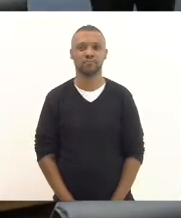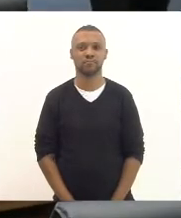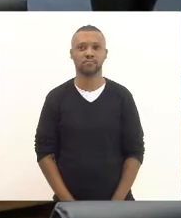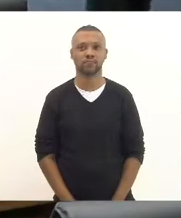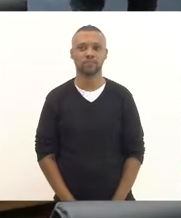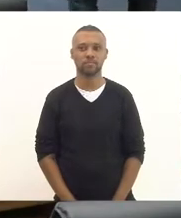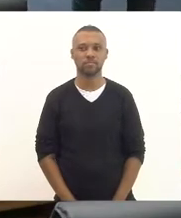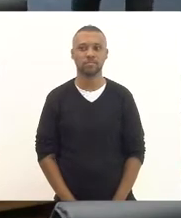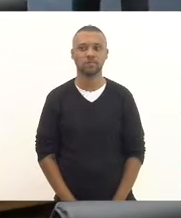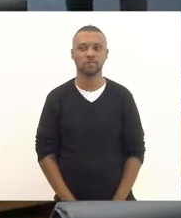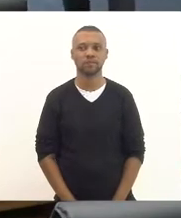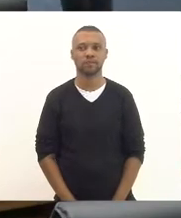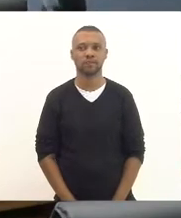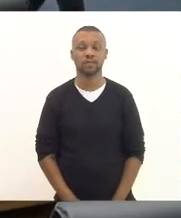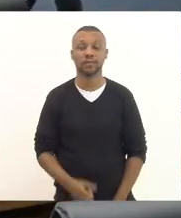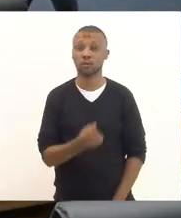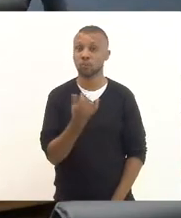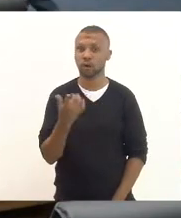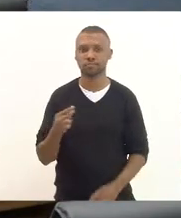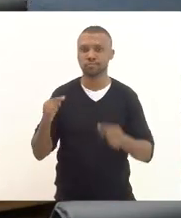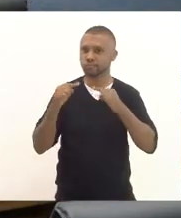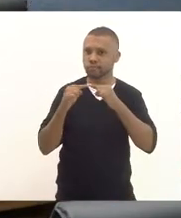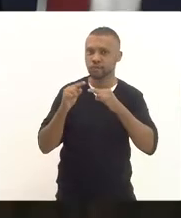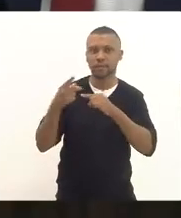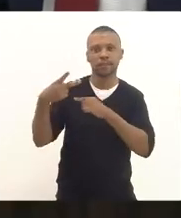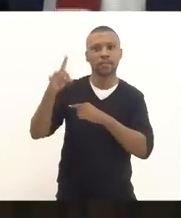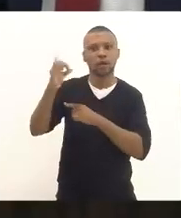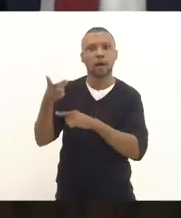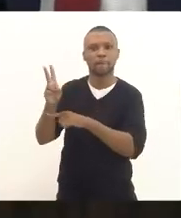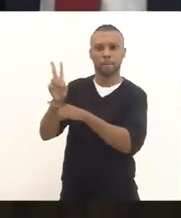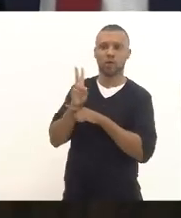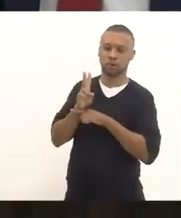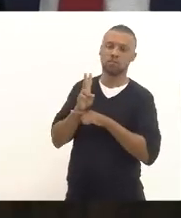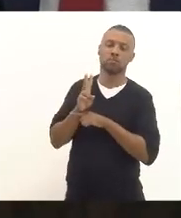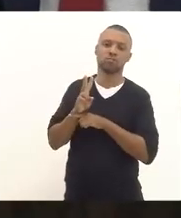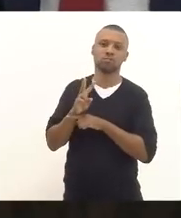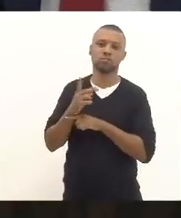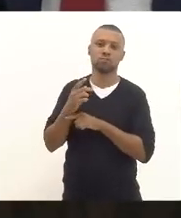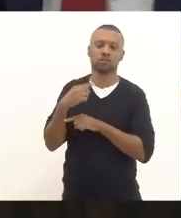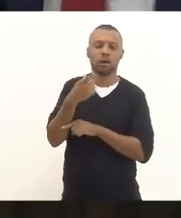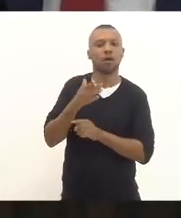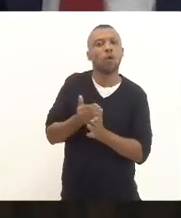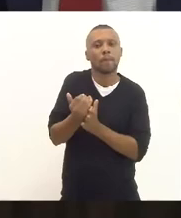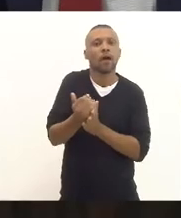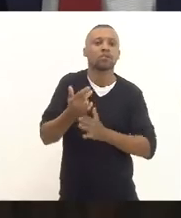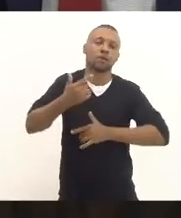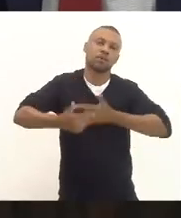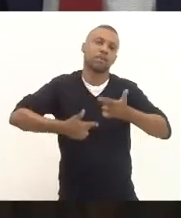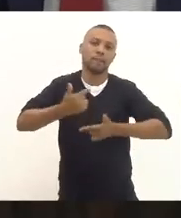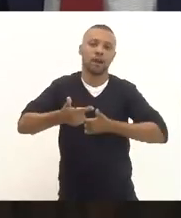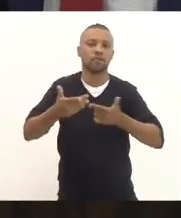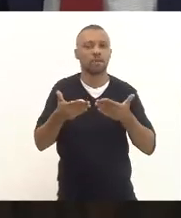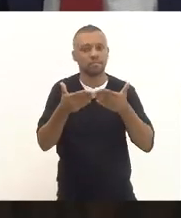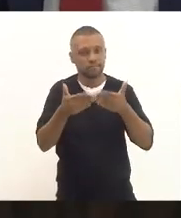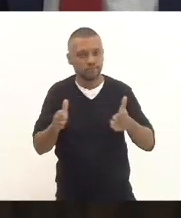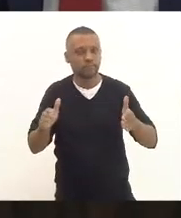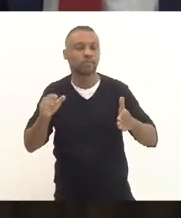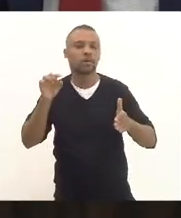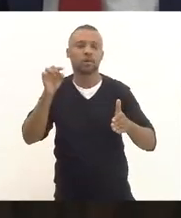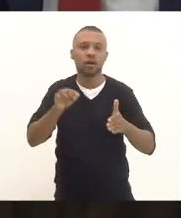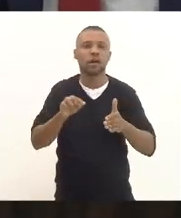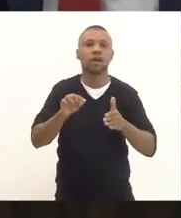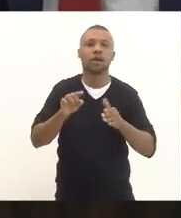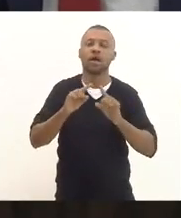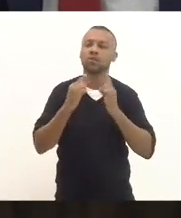em havendo número legal sob a proteção de Deus eles temos os nossos trabalhos está aberto a primeira sessão extraordinária